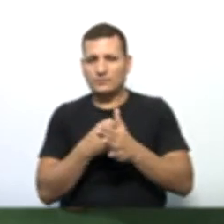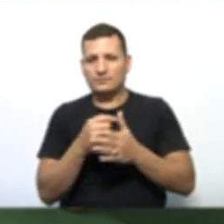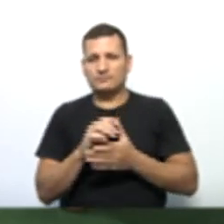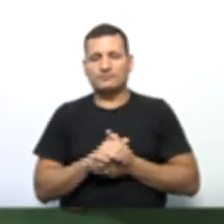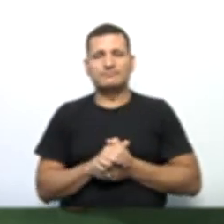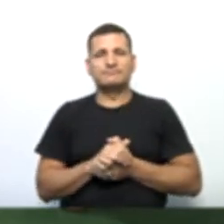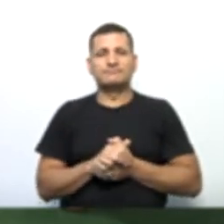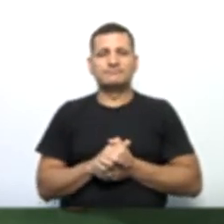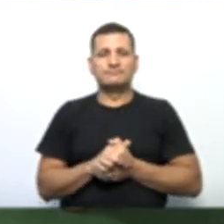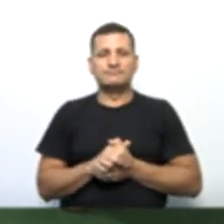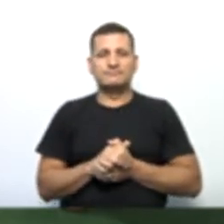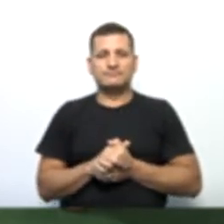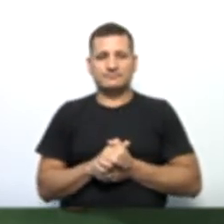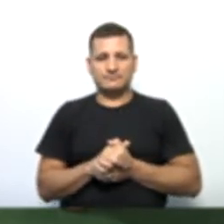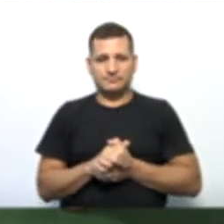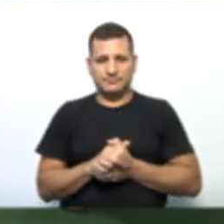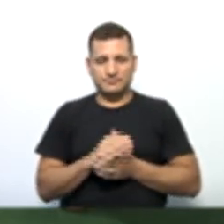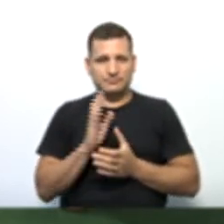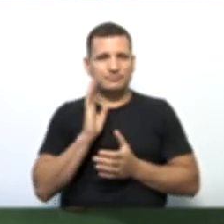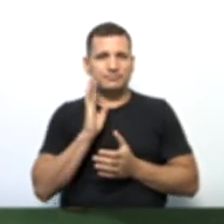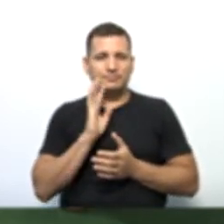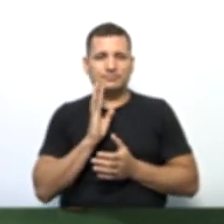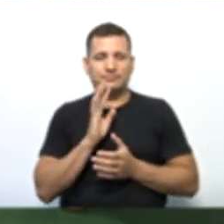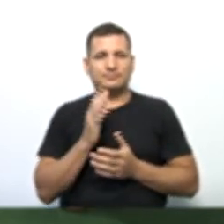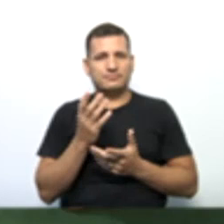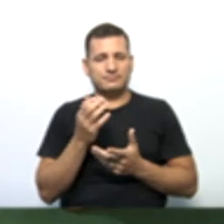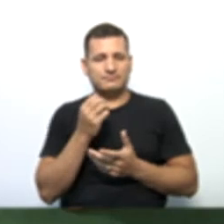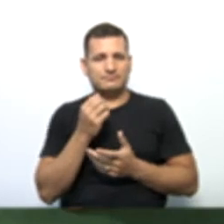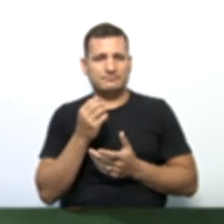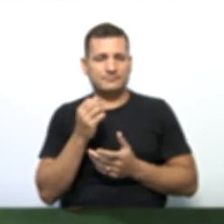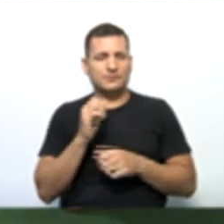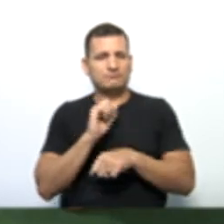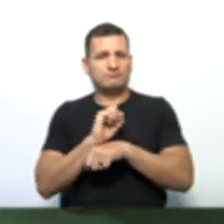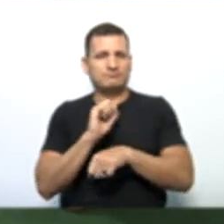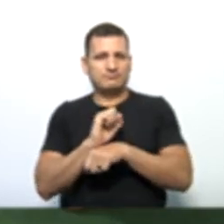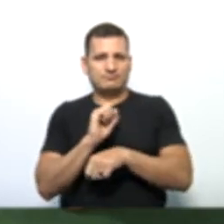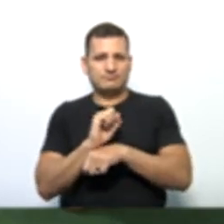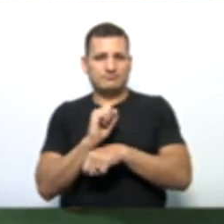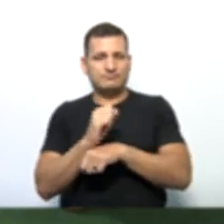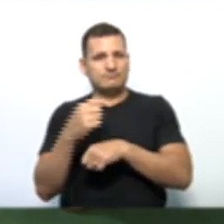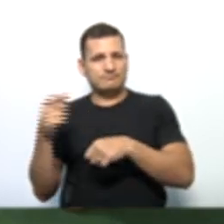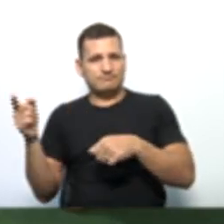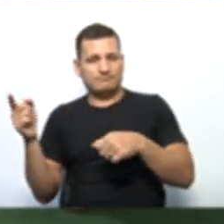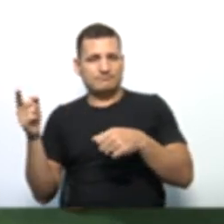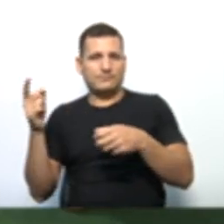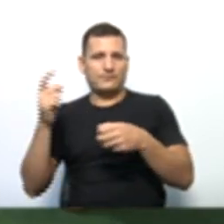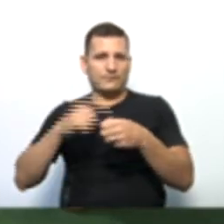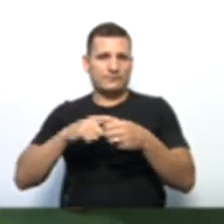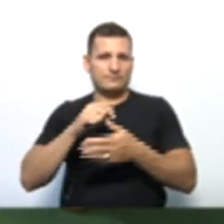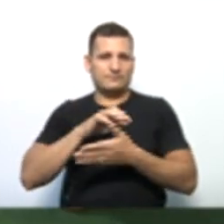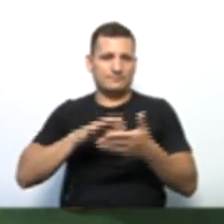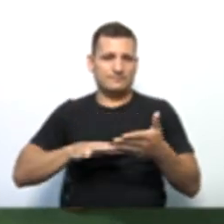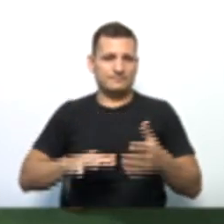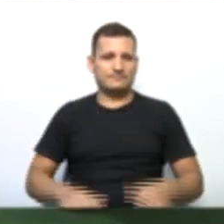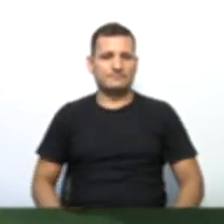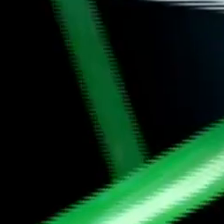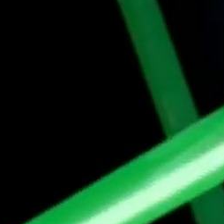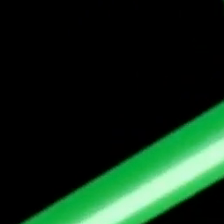atividade, né, professor? Exatamente. Vai ser muito legal, muito divertido. Até daqui a pouco a gente retorna para a resolução das